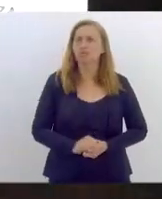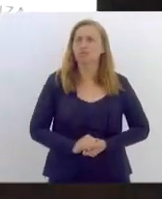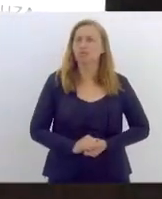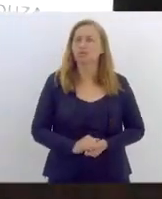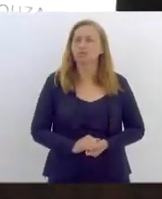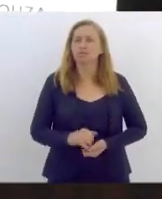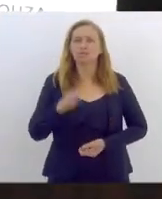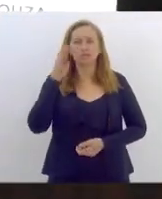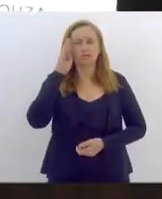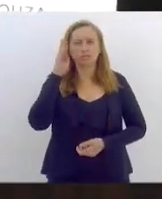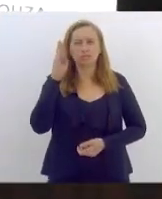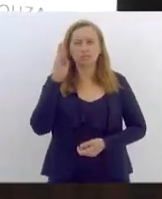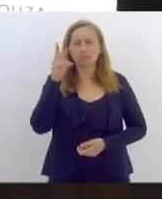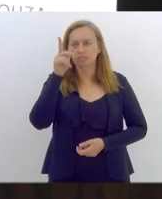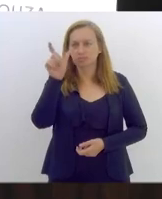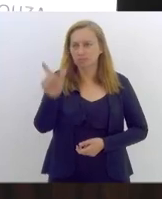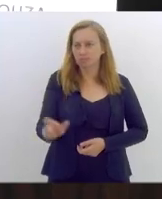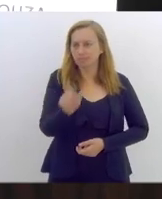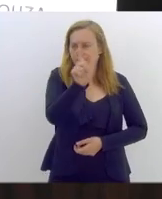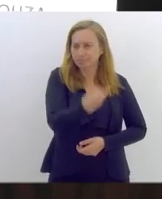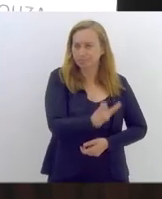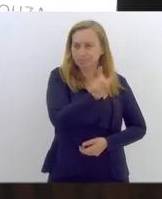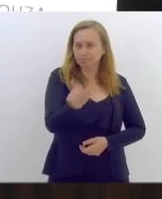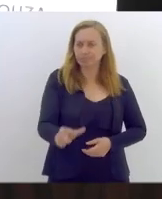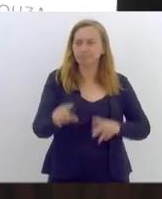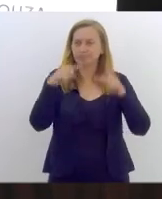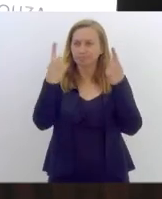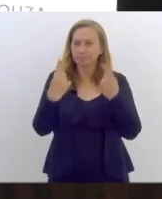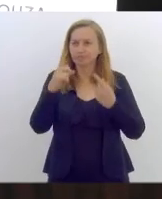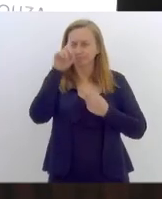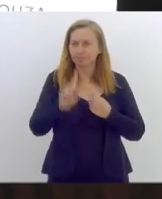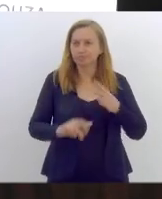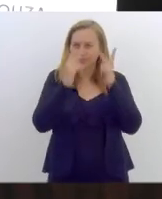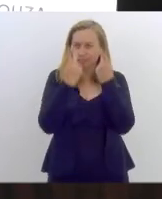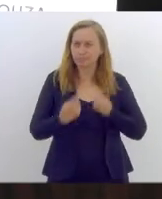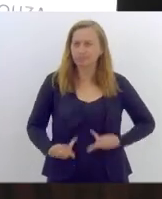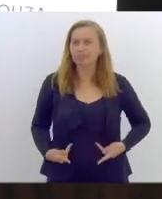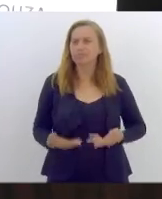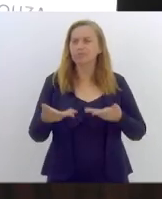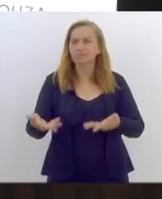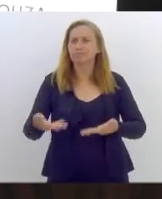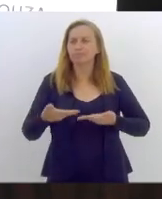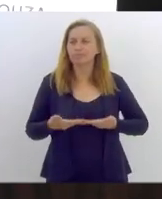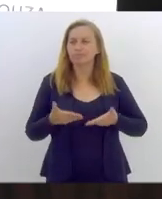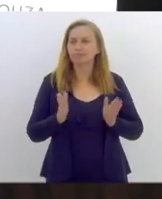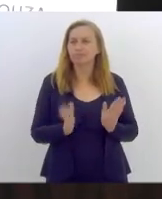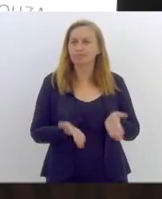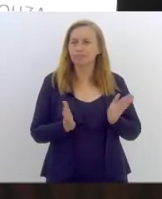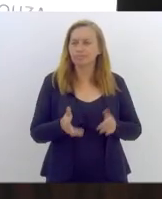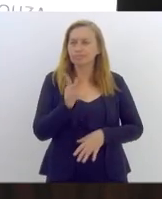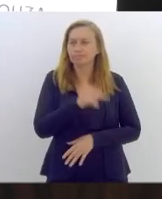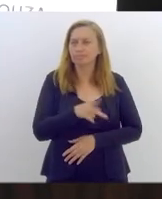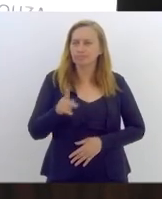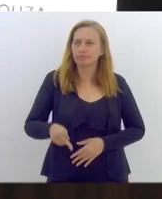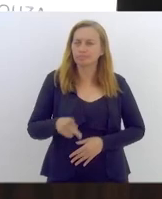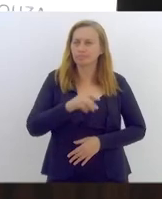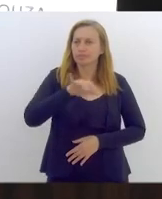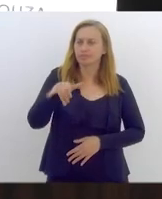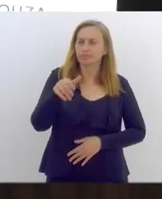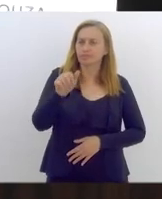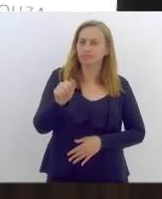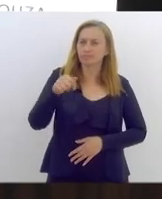consideramos fundamentais aí no debate dos direitos humanos. Então, eu convido agora a professora